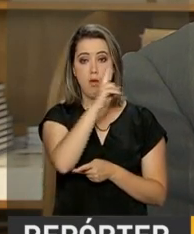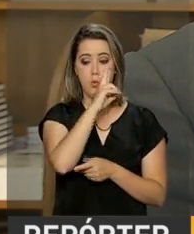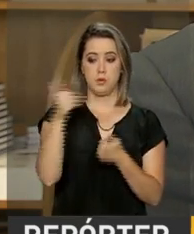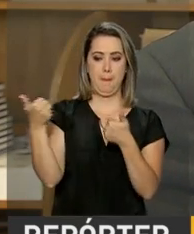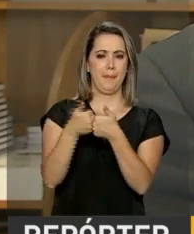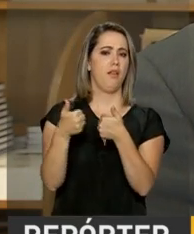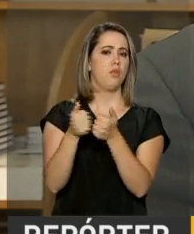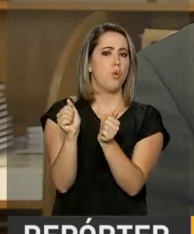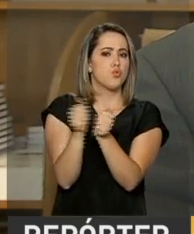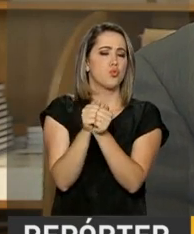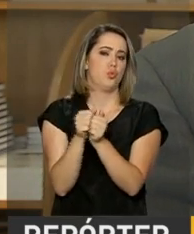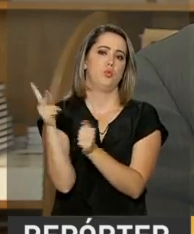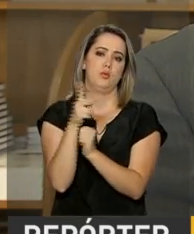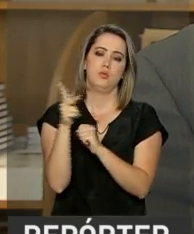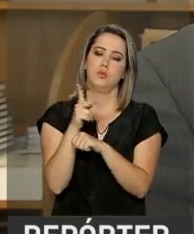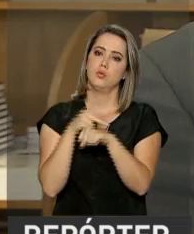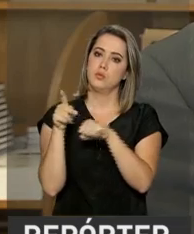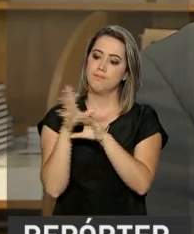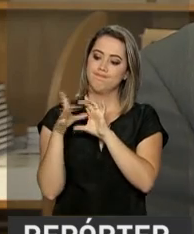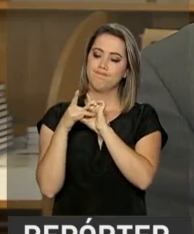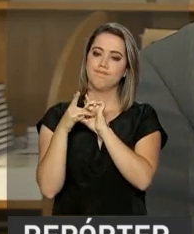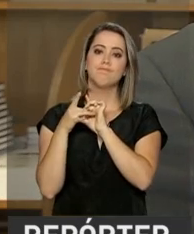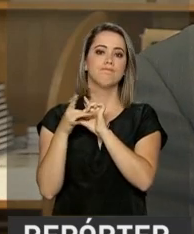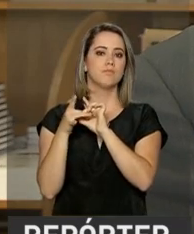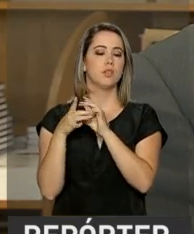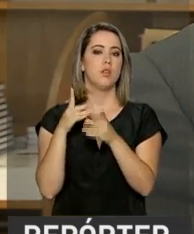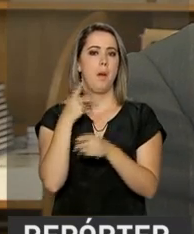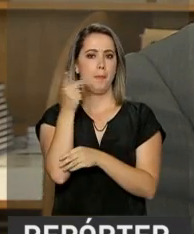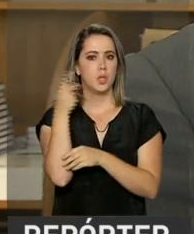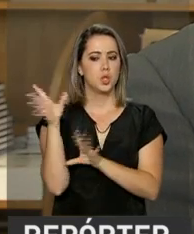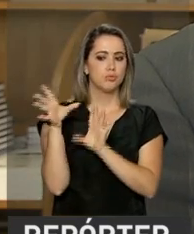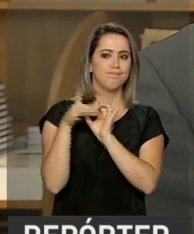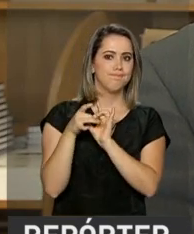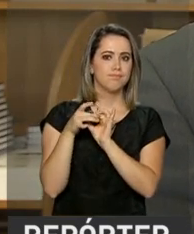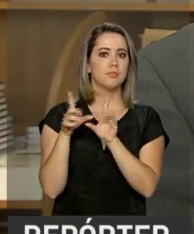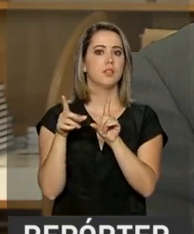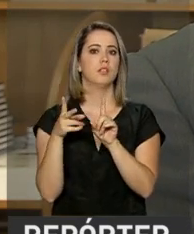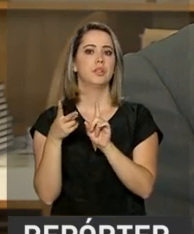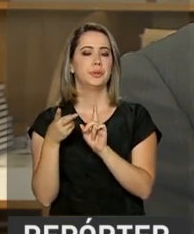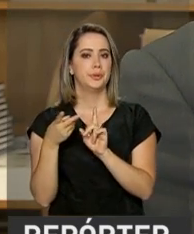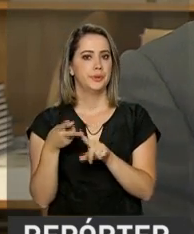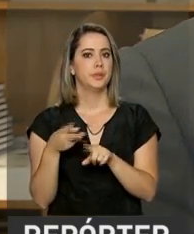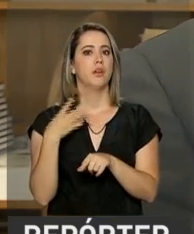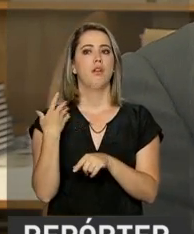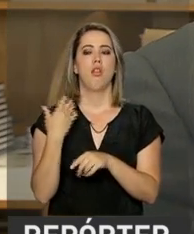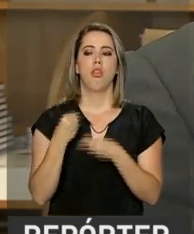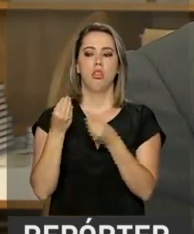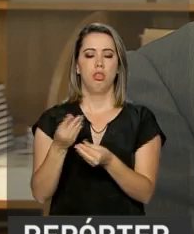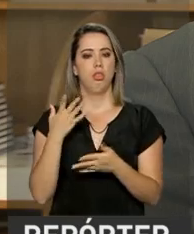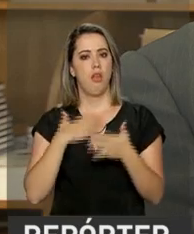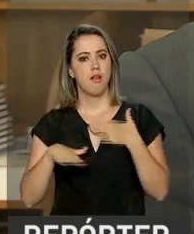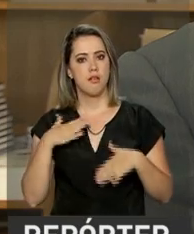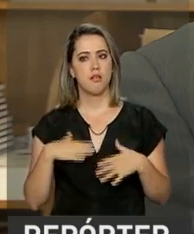entre os países mas também eh Estreito diálogo político que que favorece eh a tranquilidade dos